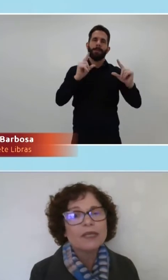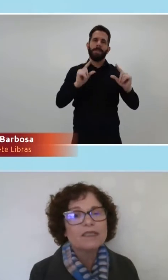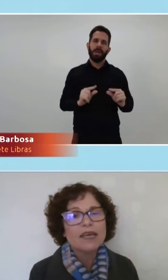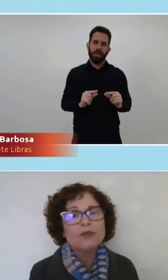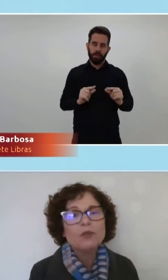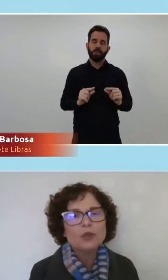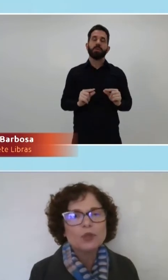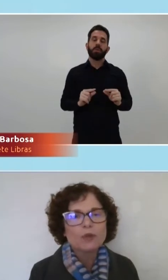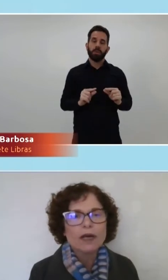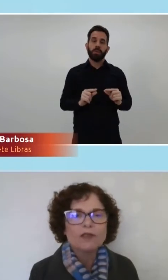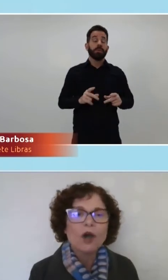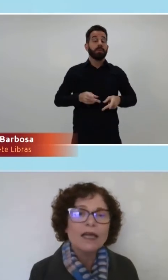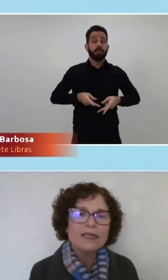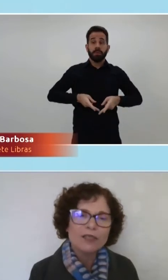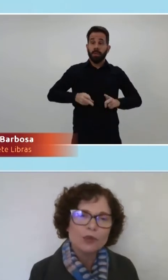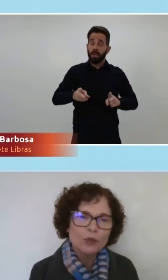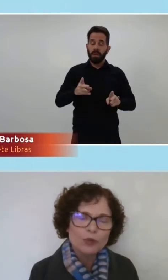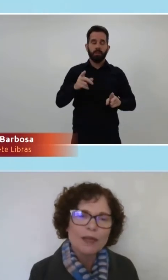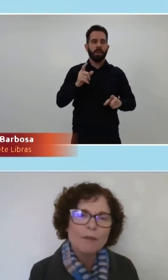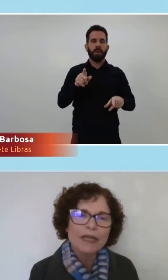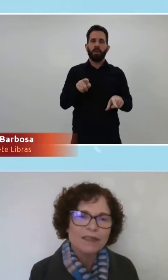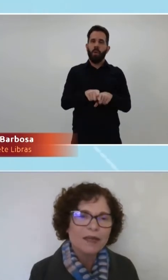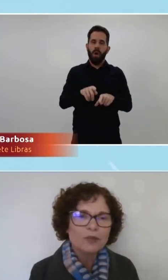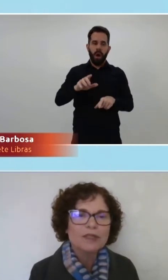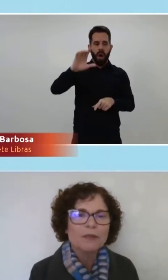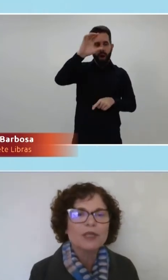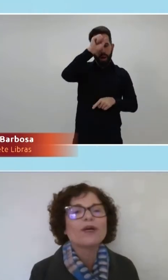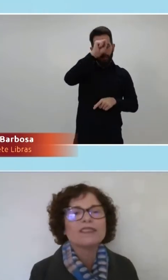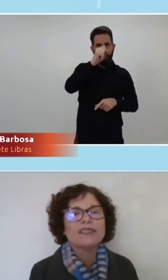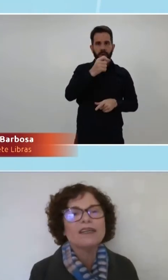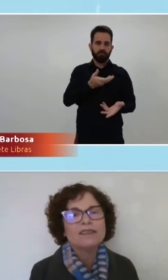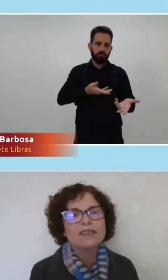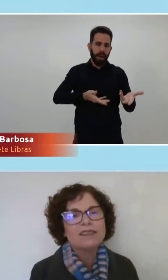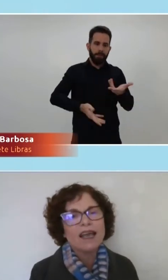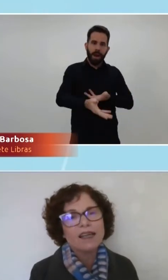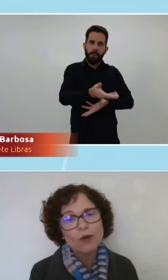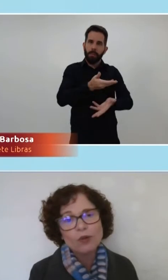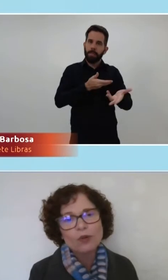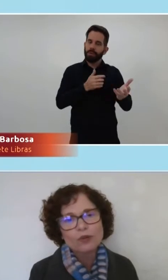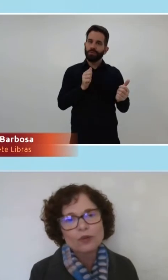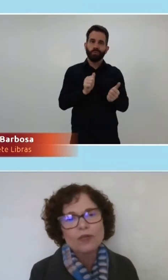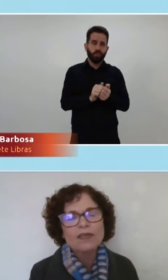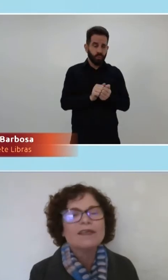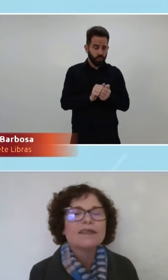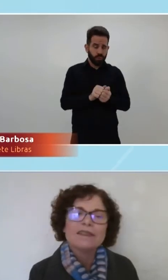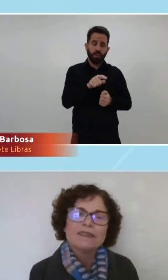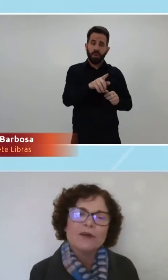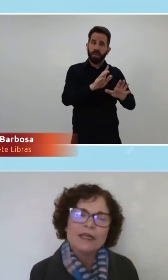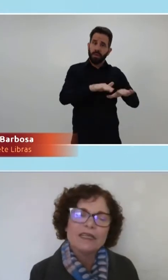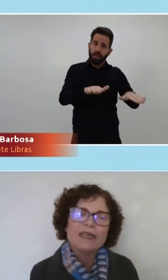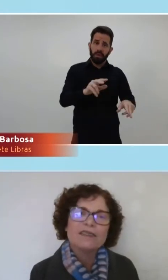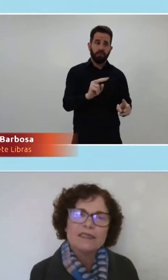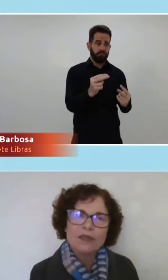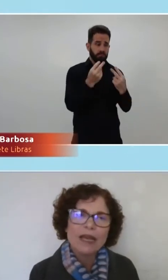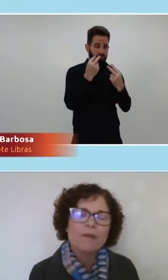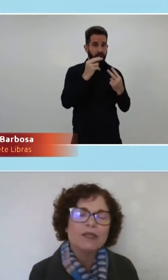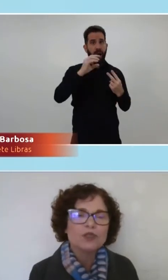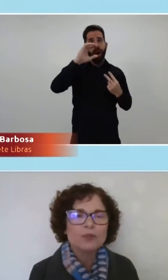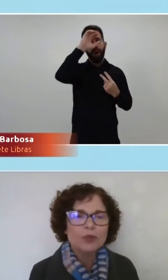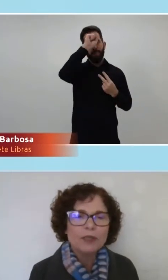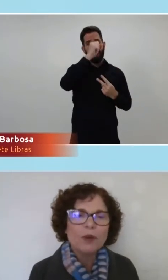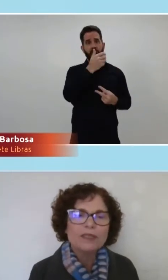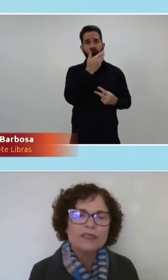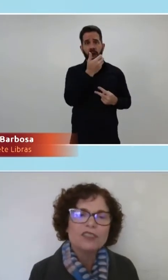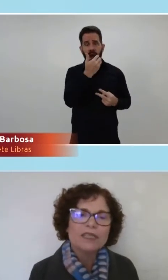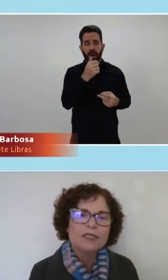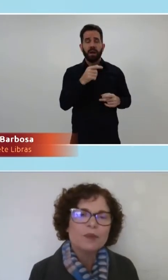de aprendizado mútuo. Nós, adultos, aprendemos também com as crianças e ela conosco. Então, e esses são elementos